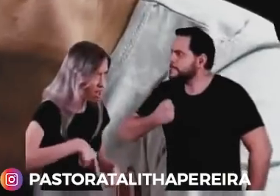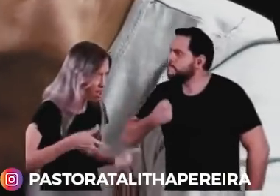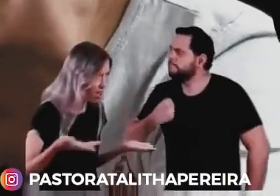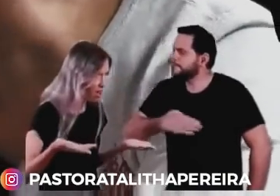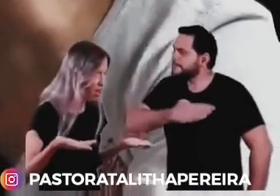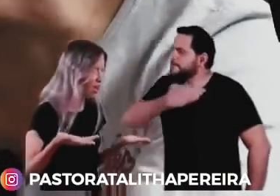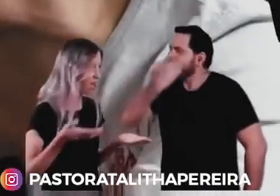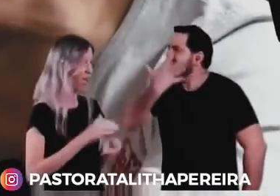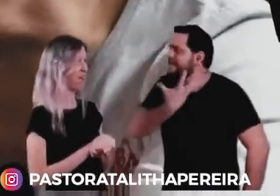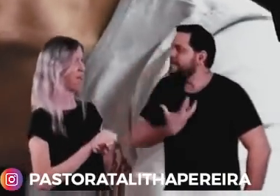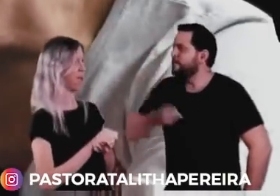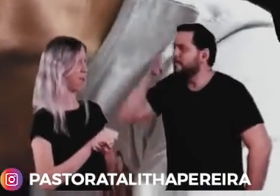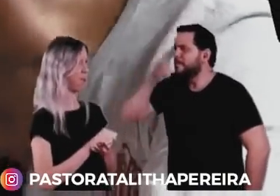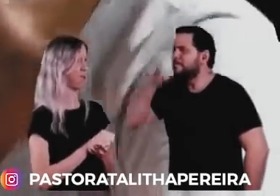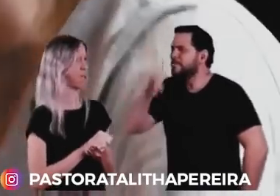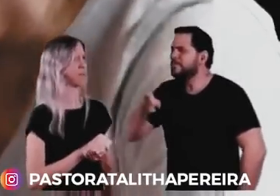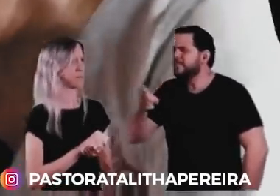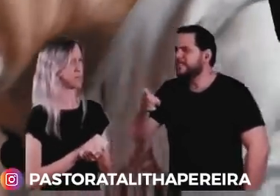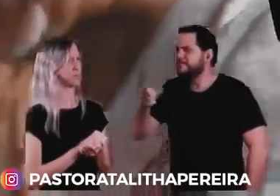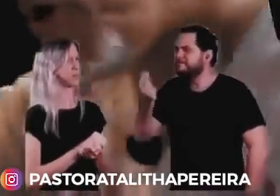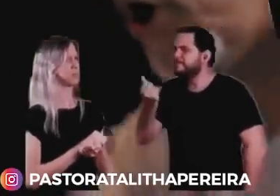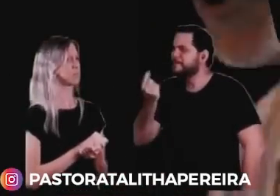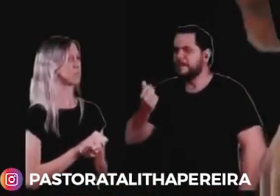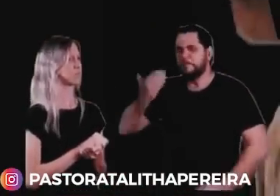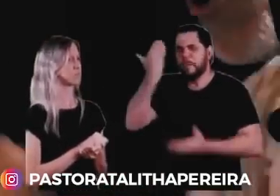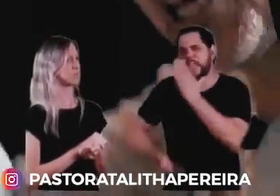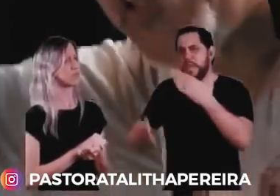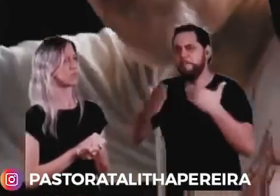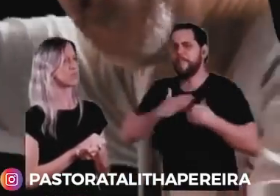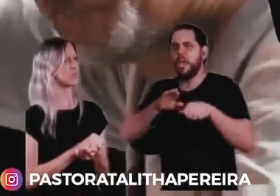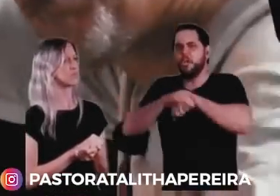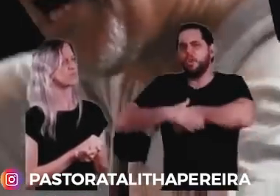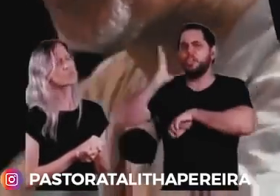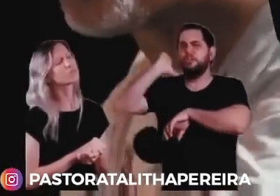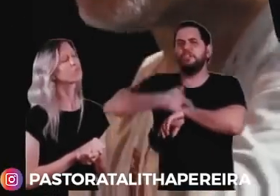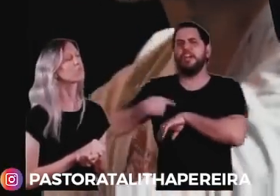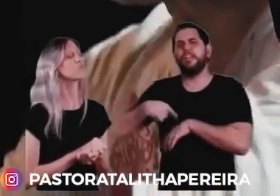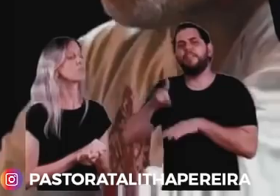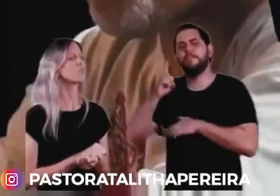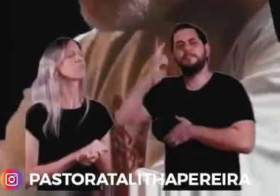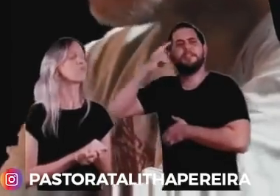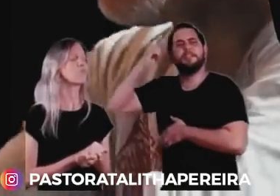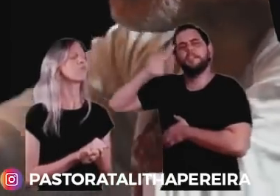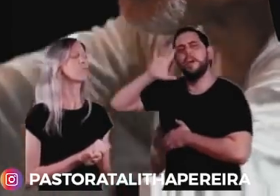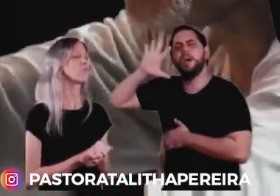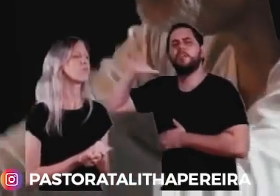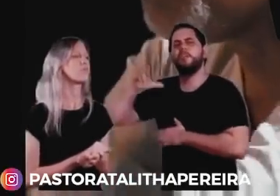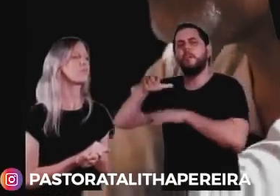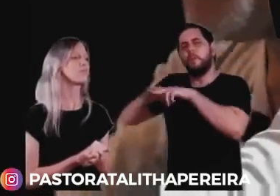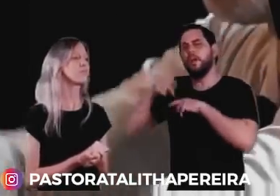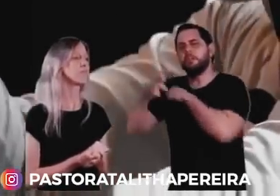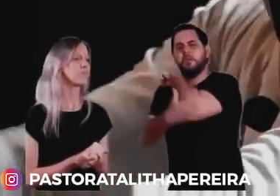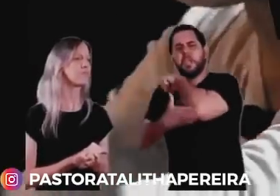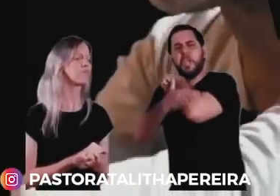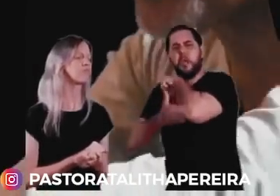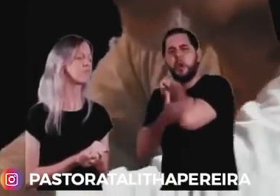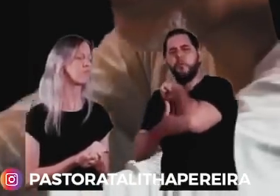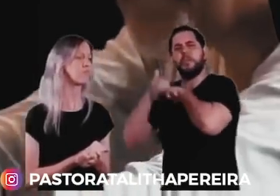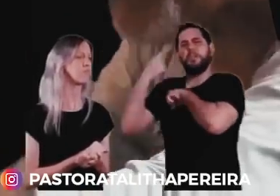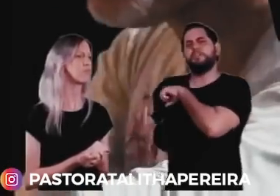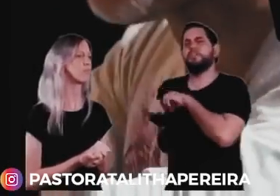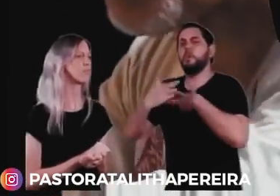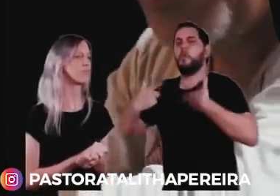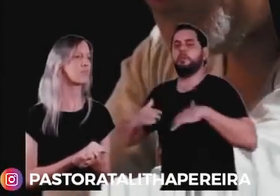cansado. Você fez estragar a minha noite, que eu já tava em planos por conta do seu ciúme, por conta dos